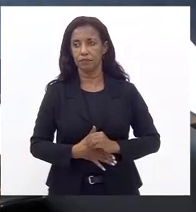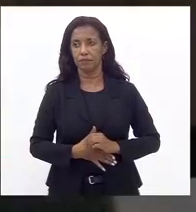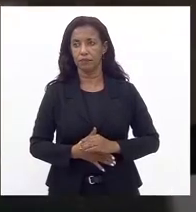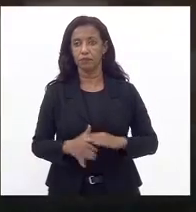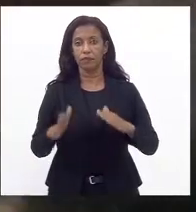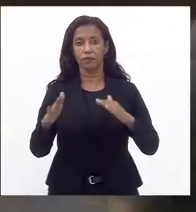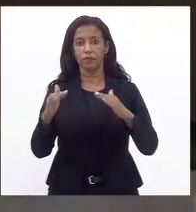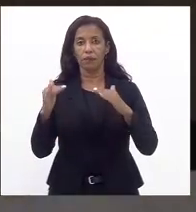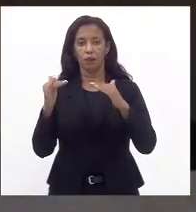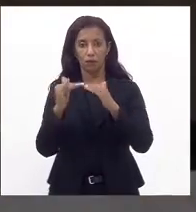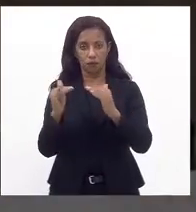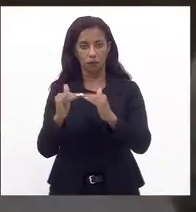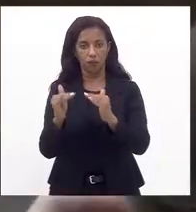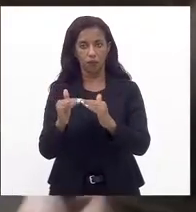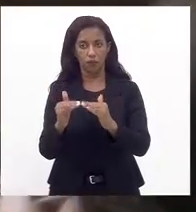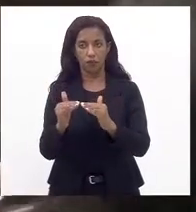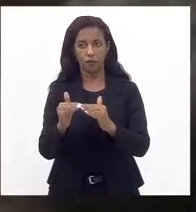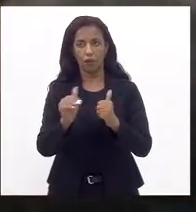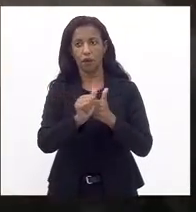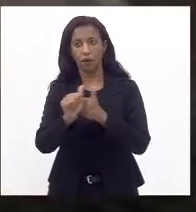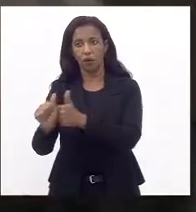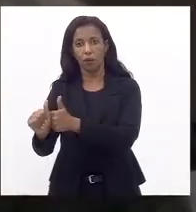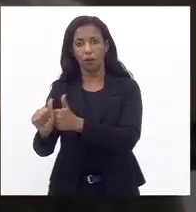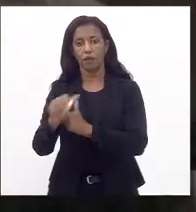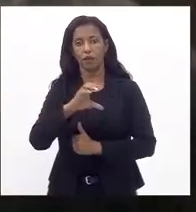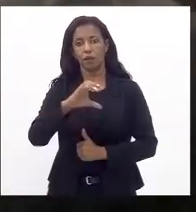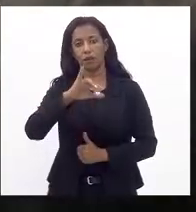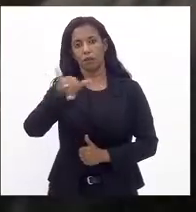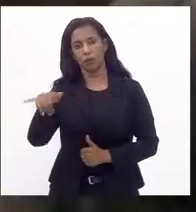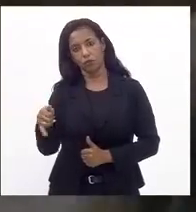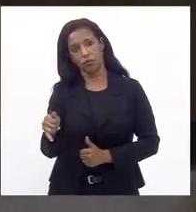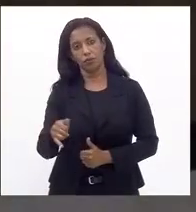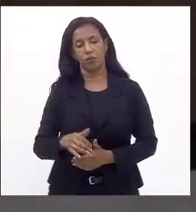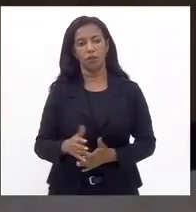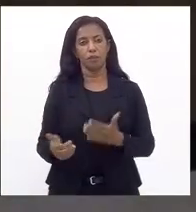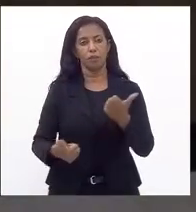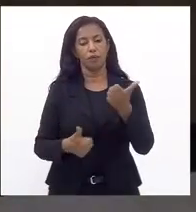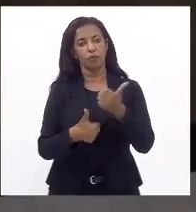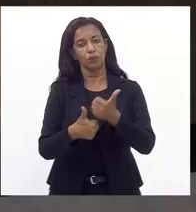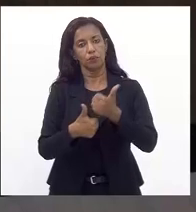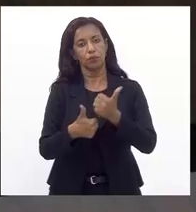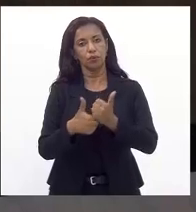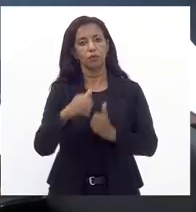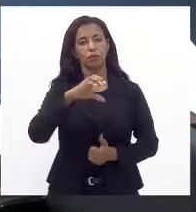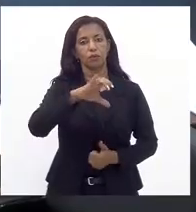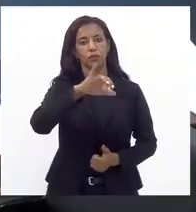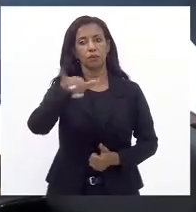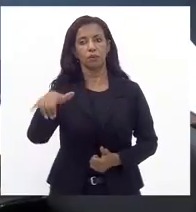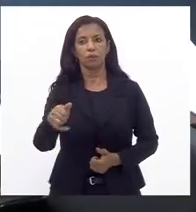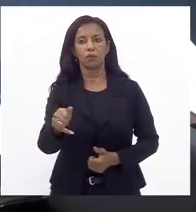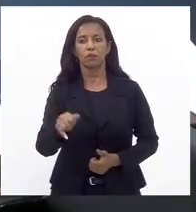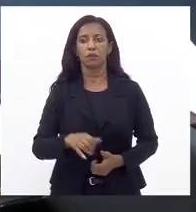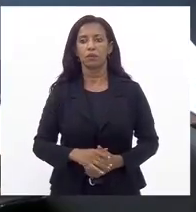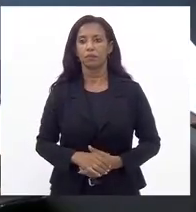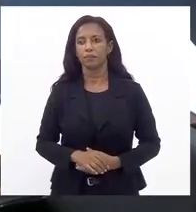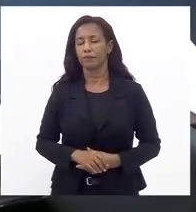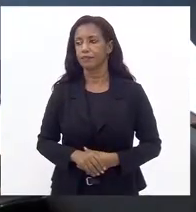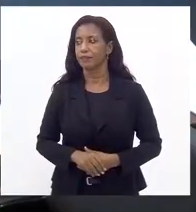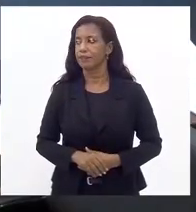é favorável acompanhando o parecer da ccj pelo substitutivo da ccj surpresa